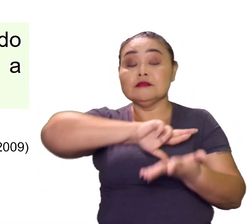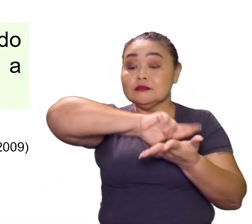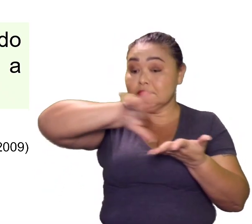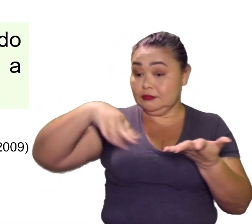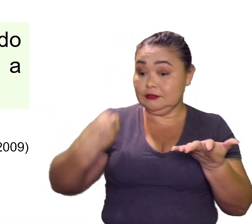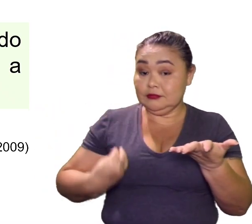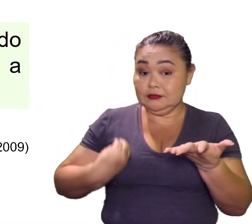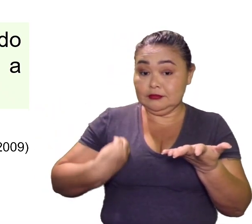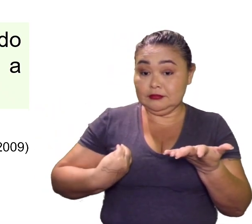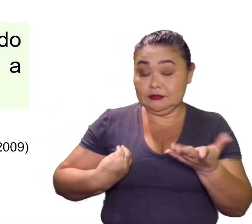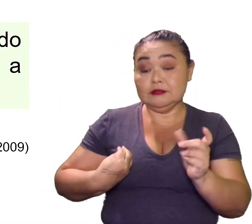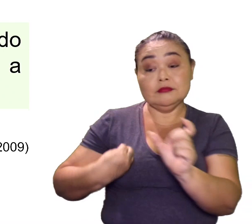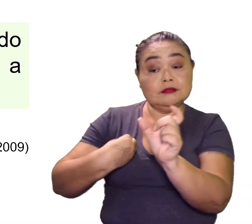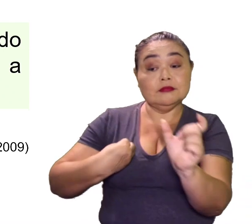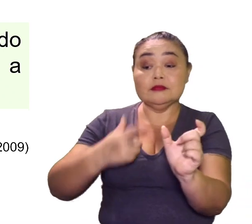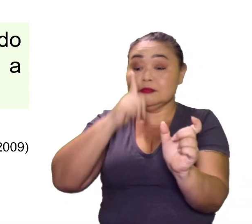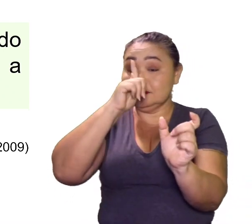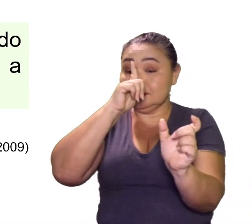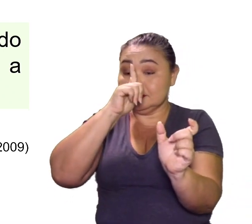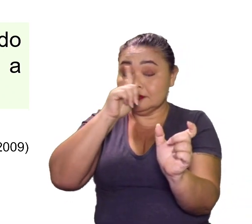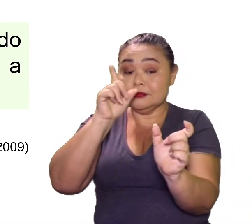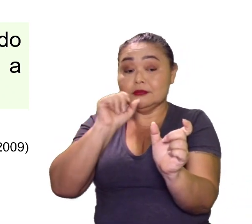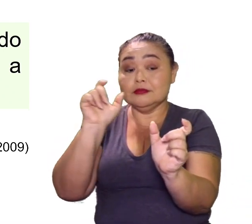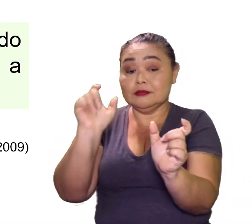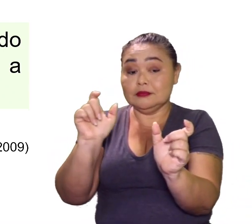Biodiversidade vem do grego, bio,